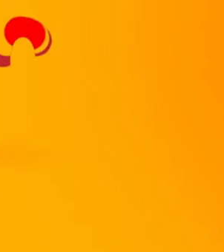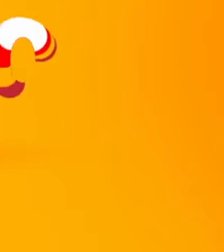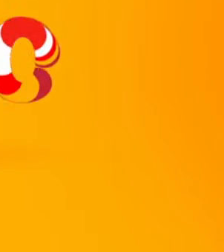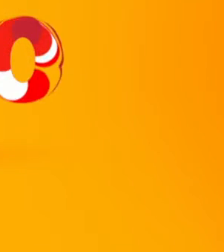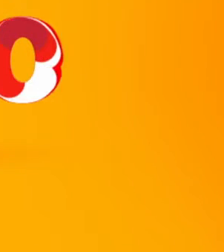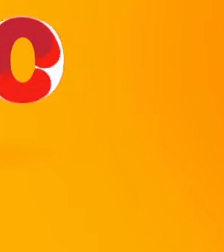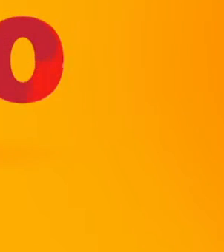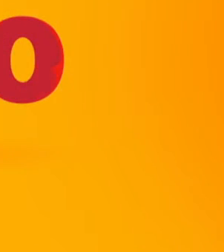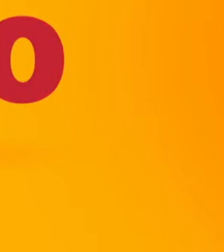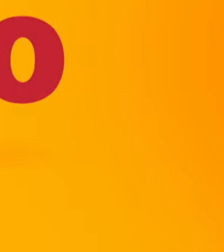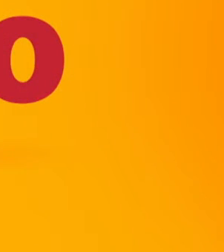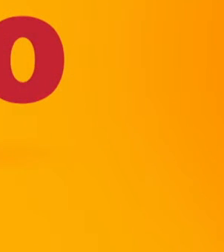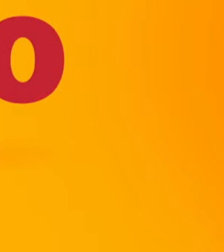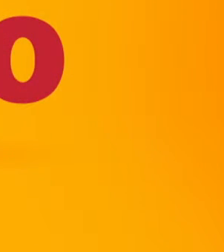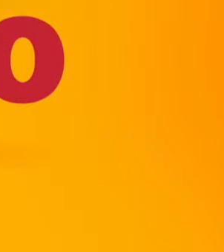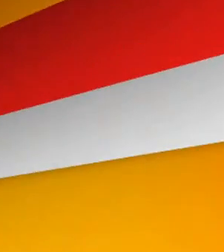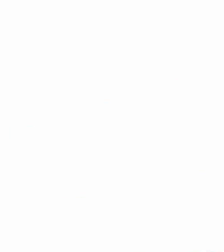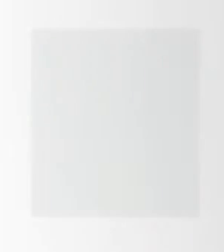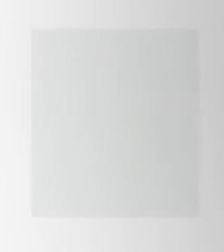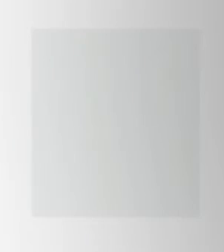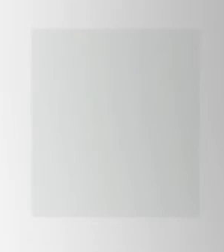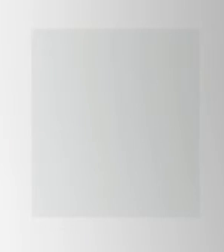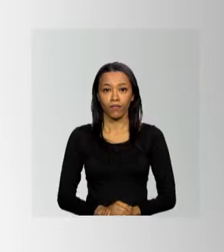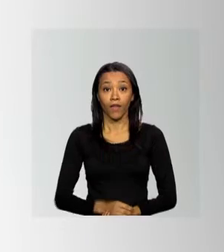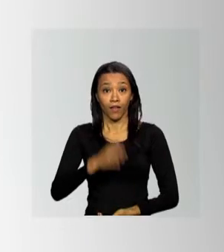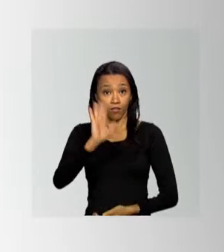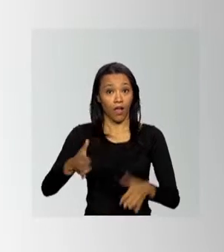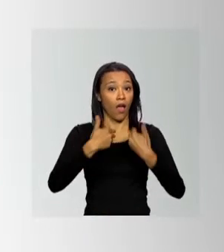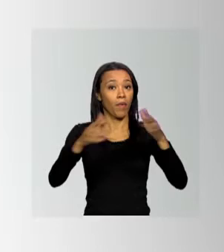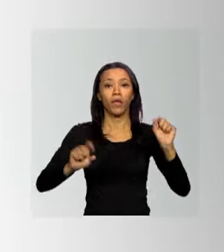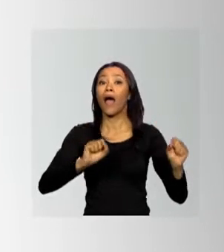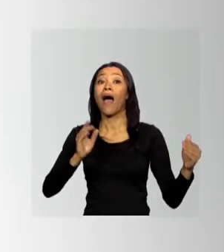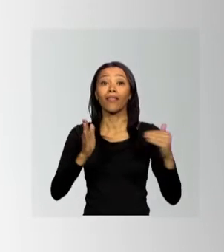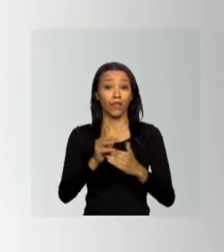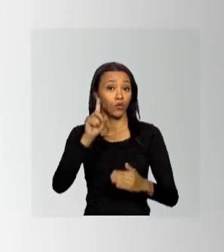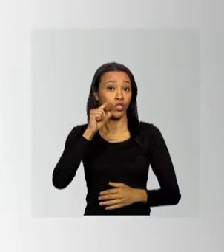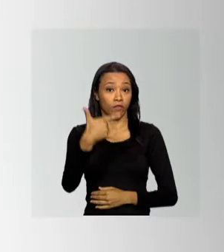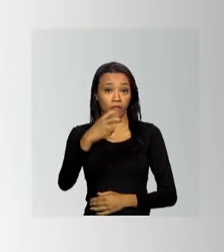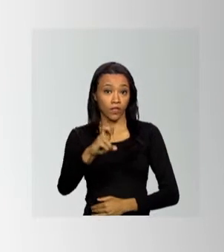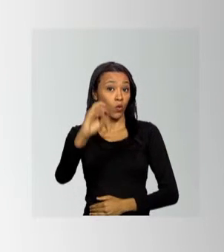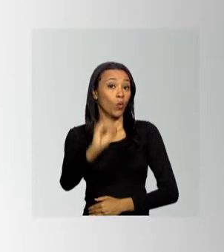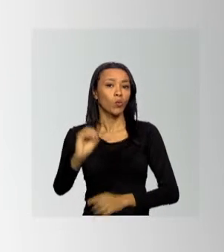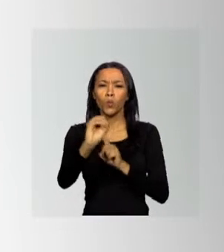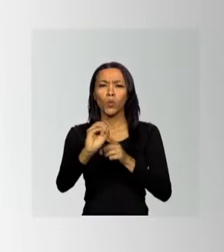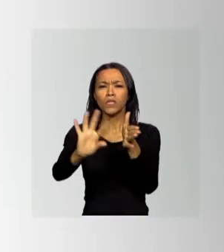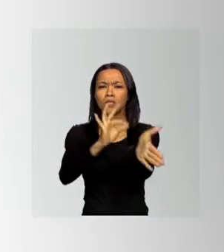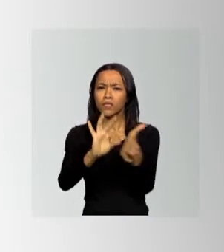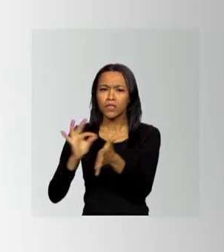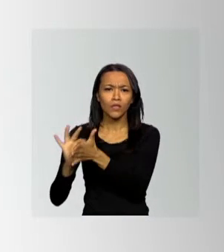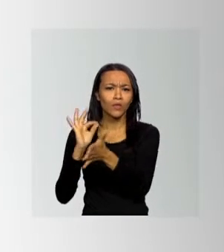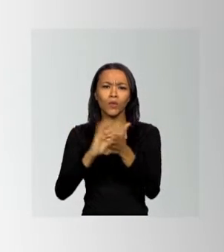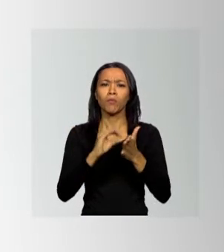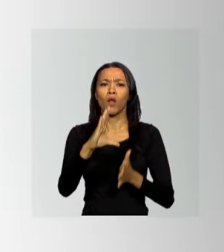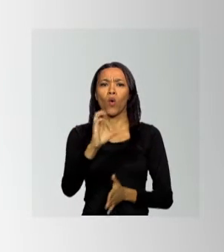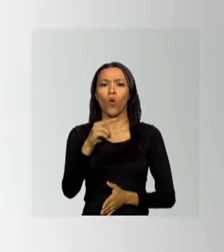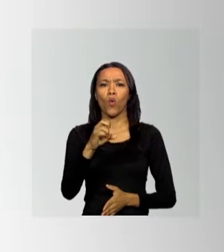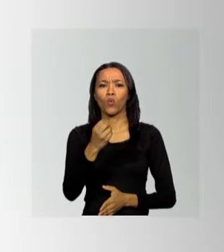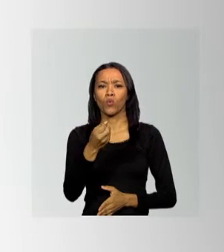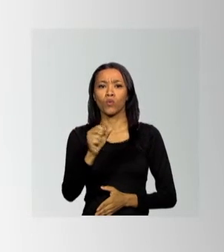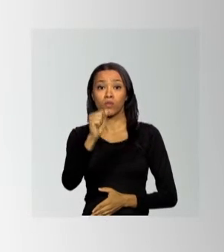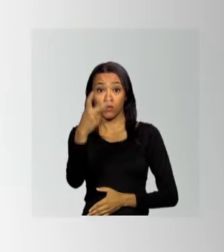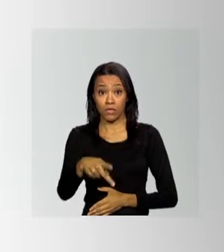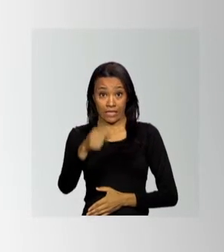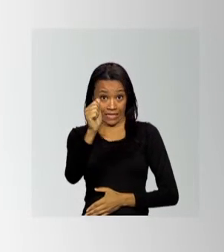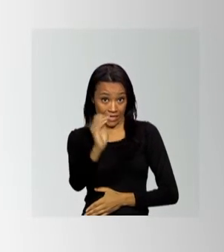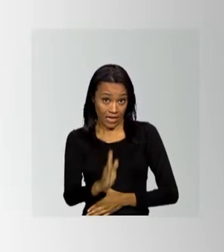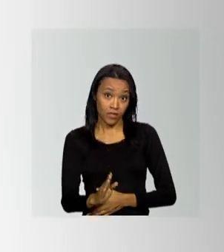ok ok ó estão abertas até o dia 25 de outubro as inscrições para o concurso nacional o sistema